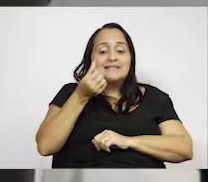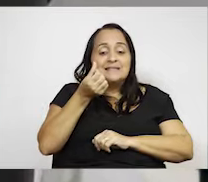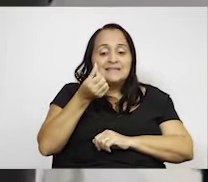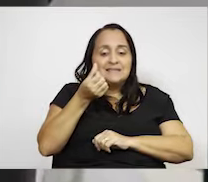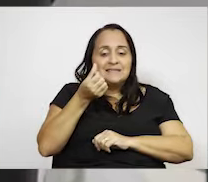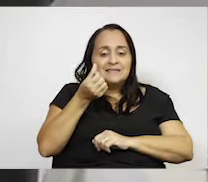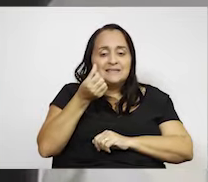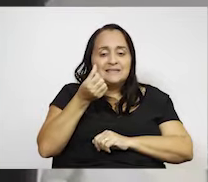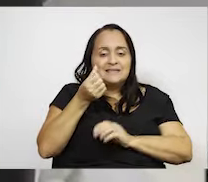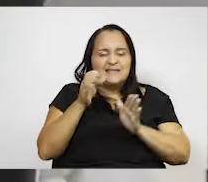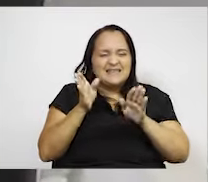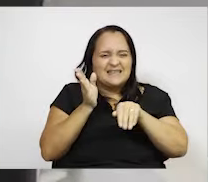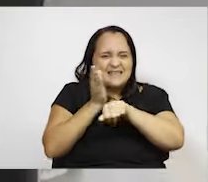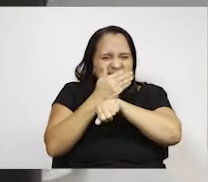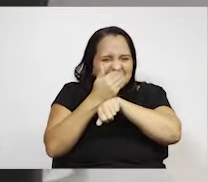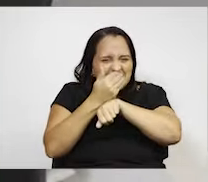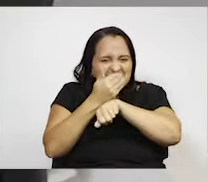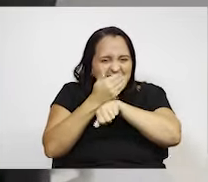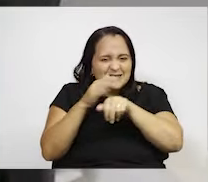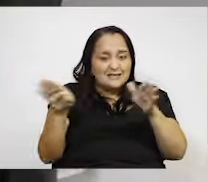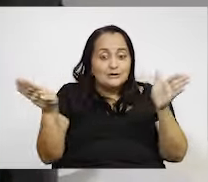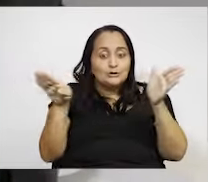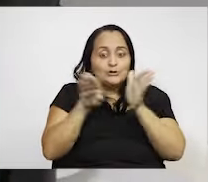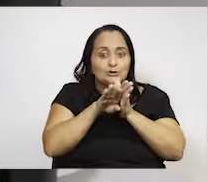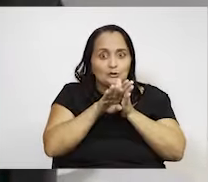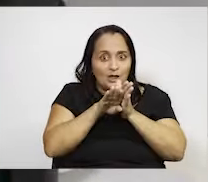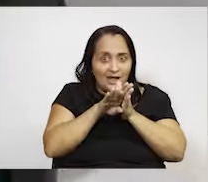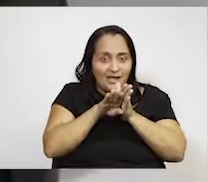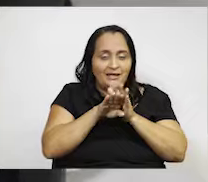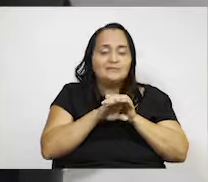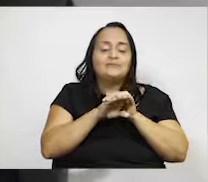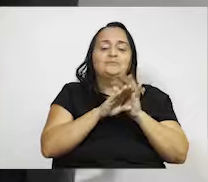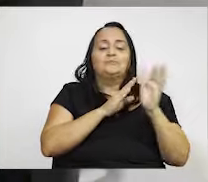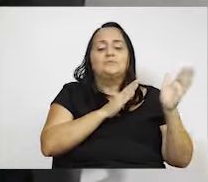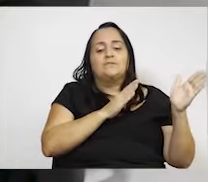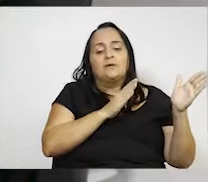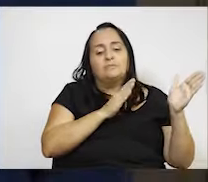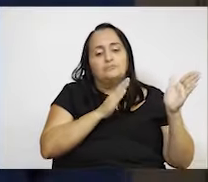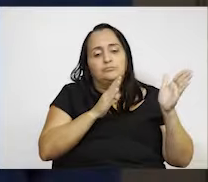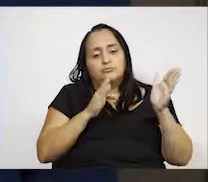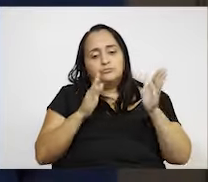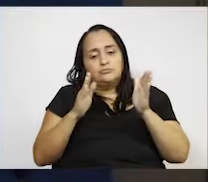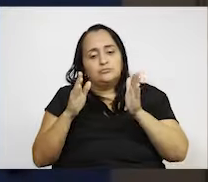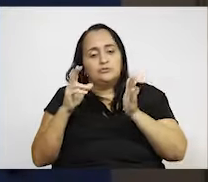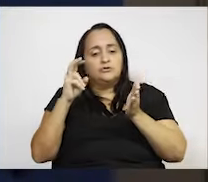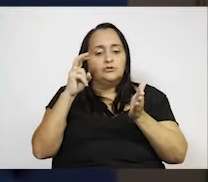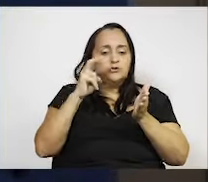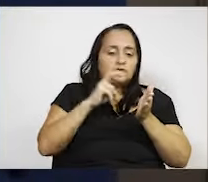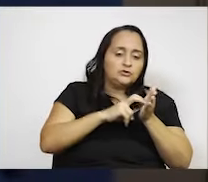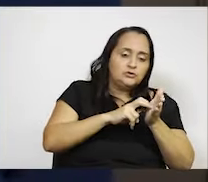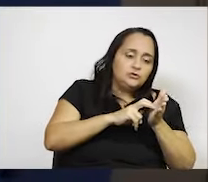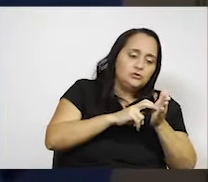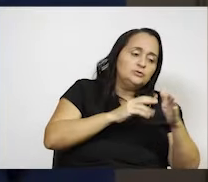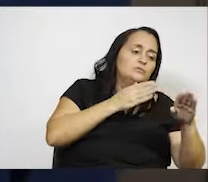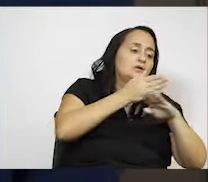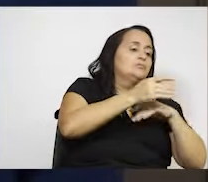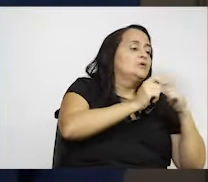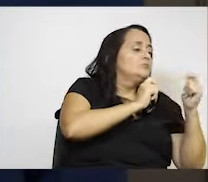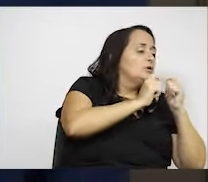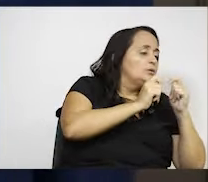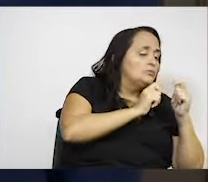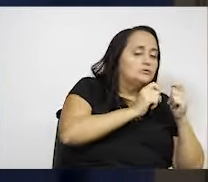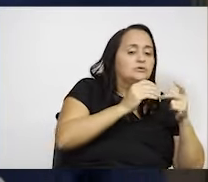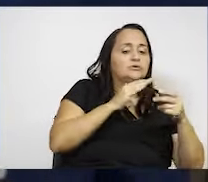horas? Isso. Chega bem cedo do jornal. E aí vai todo esse processo durante o dia. Vai de manhã